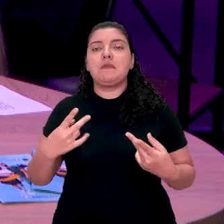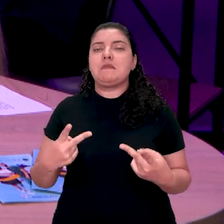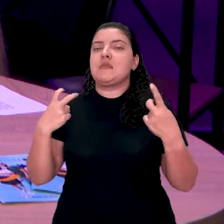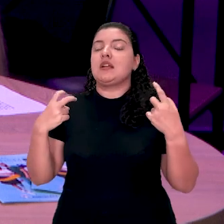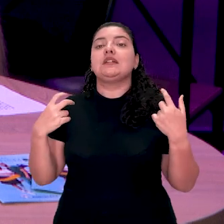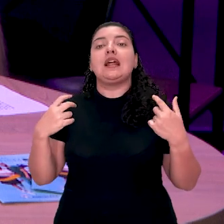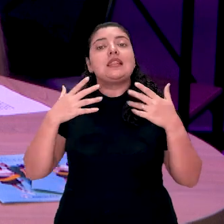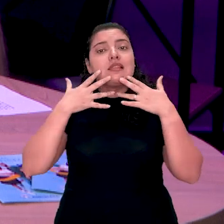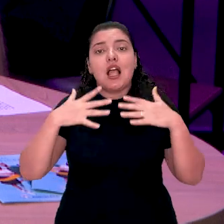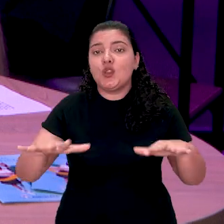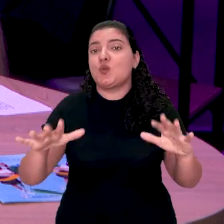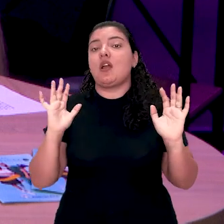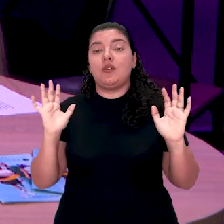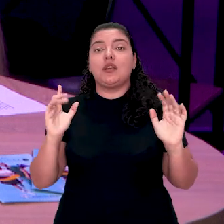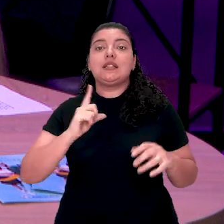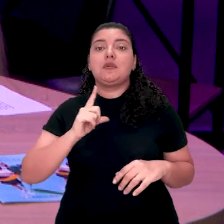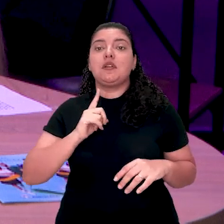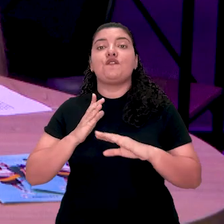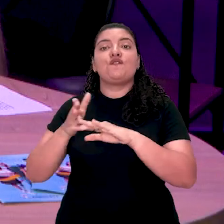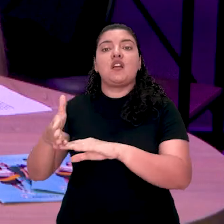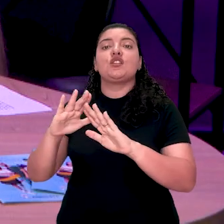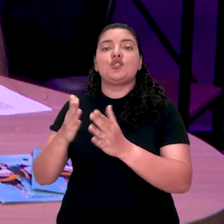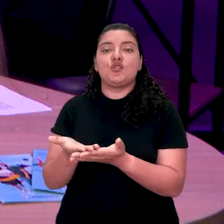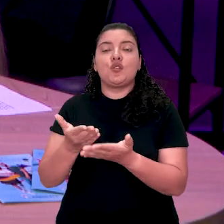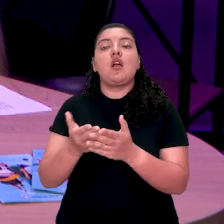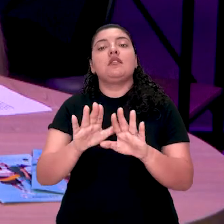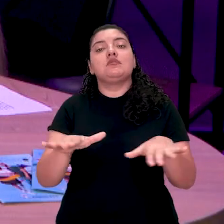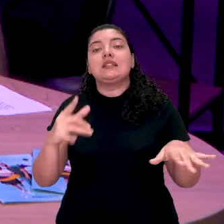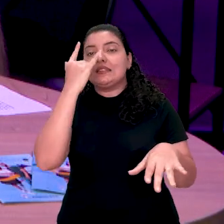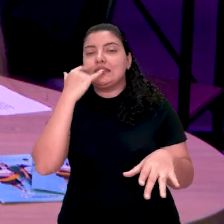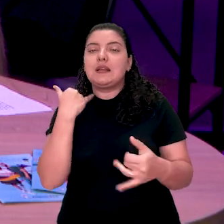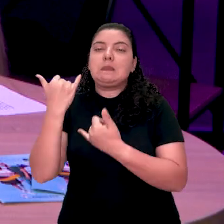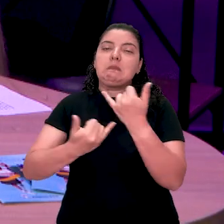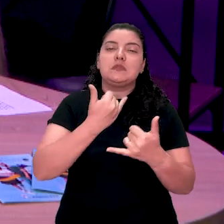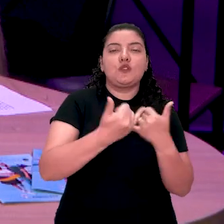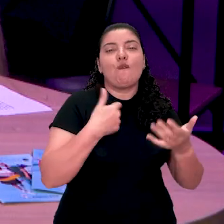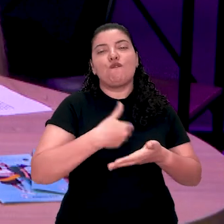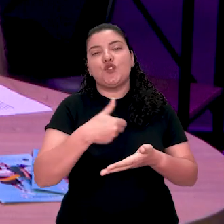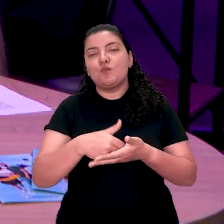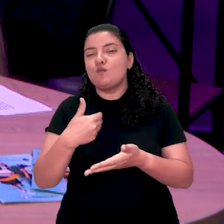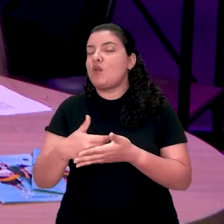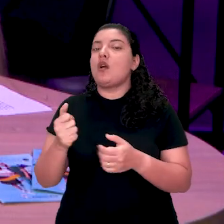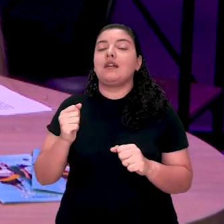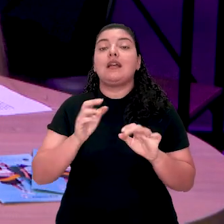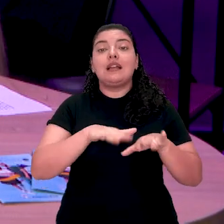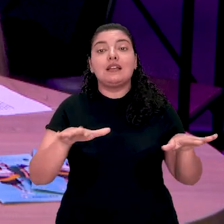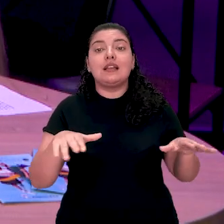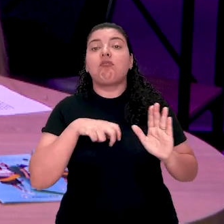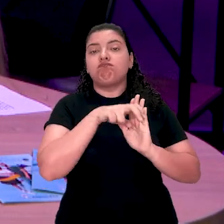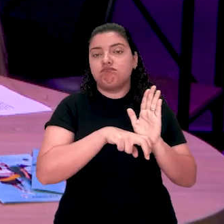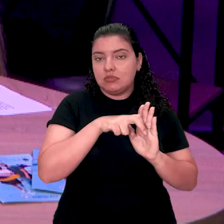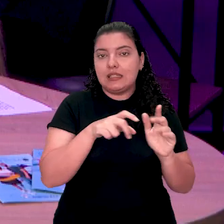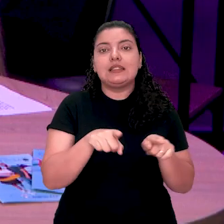forma muito natural. A gente chega nas escolas, a gente vê os meninos que são cegos brincando, jogando futebol, as crianças que são